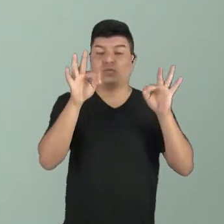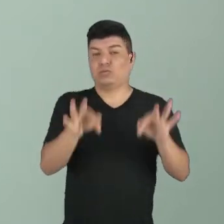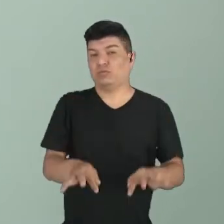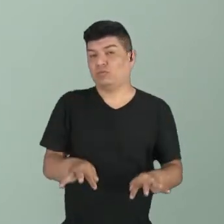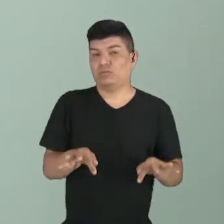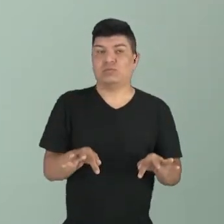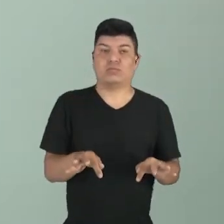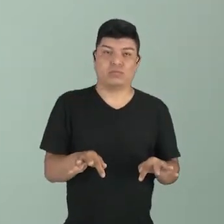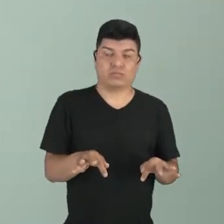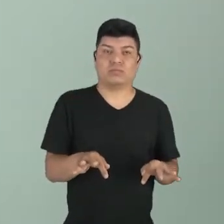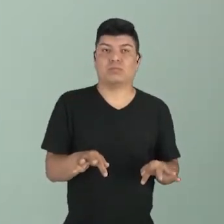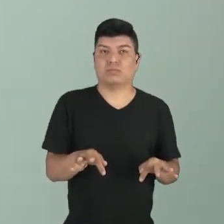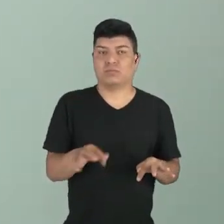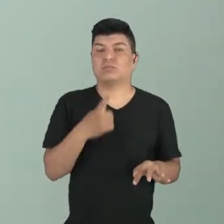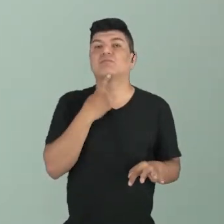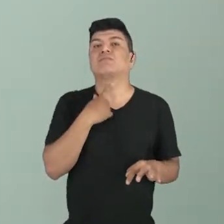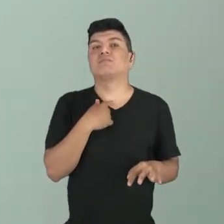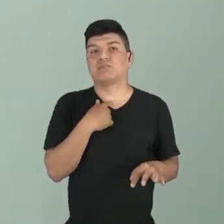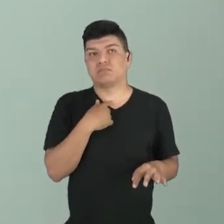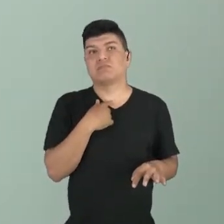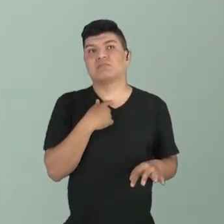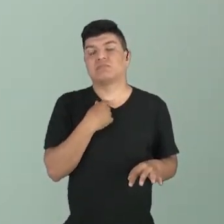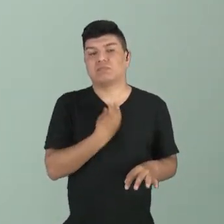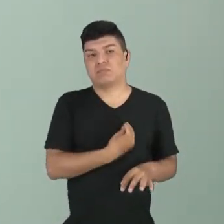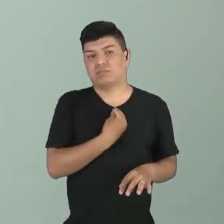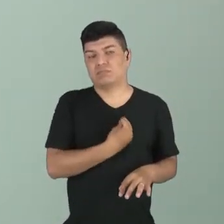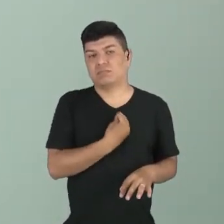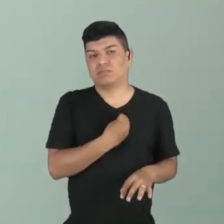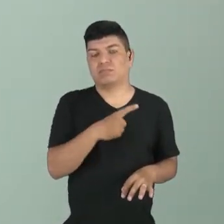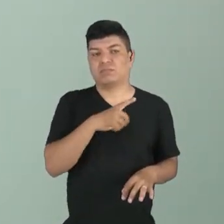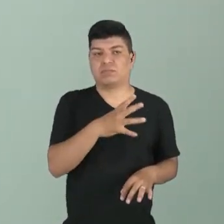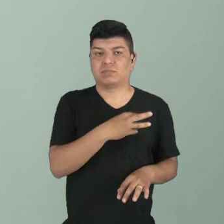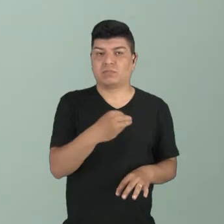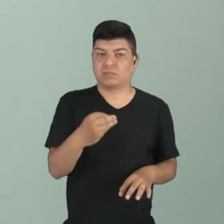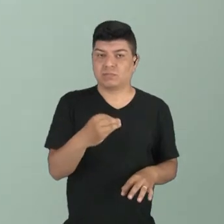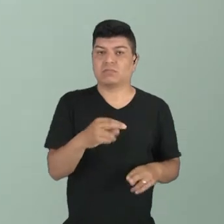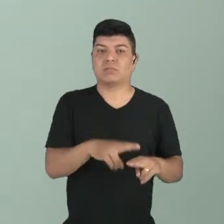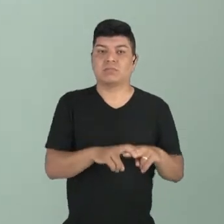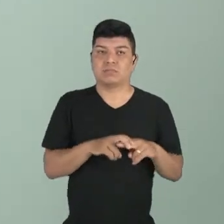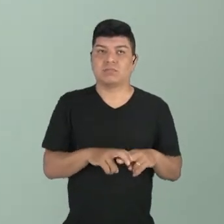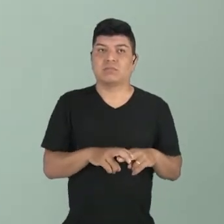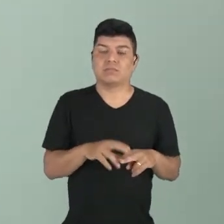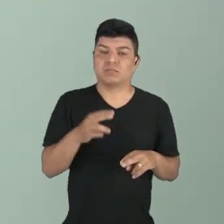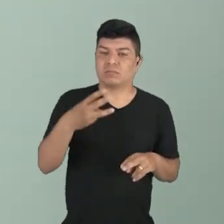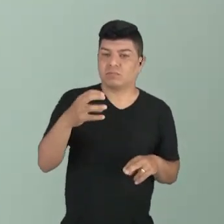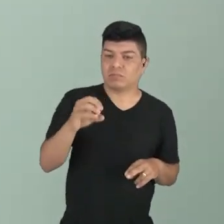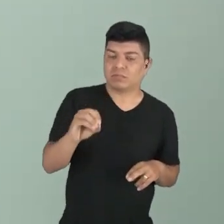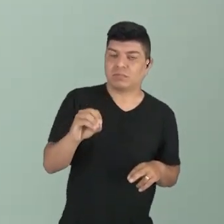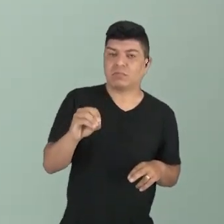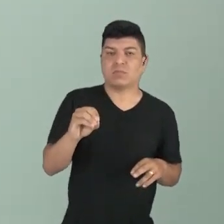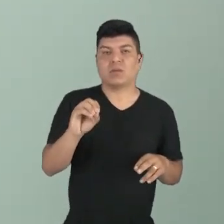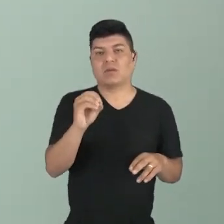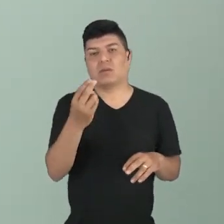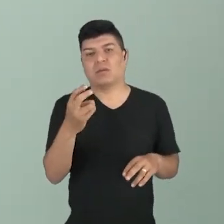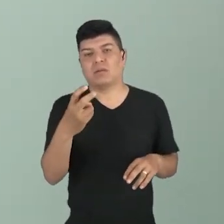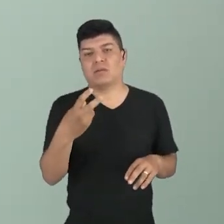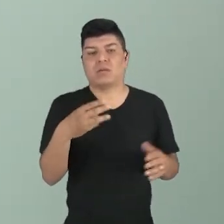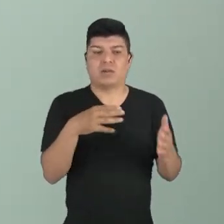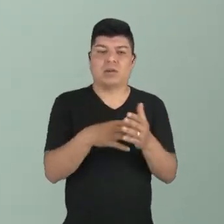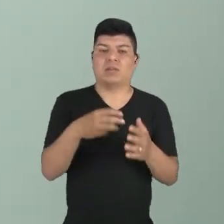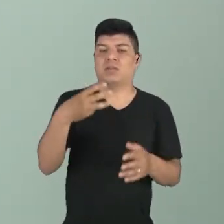último último desejo de dívida ter filhos então então aí na parte 30 35 anos